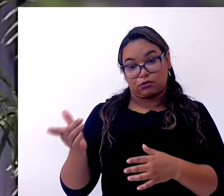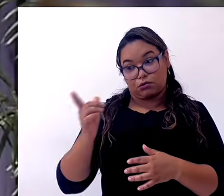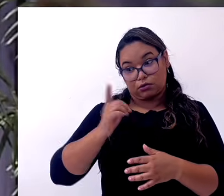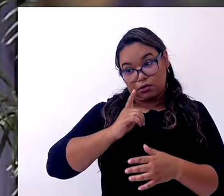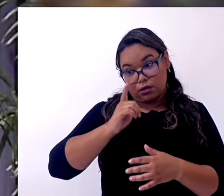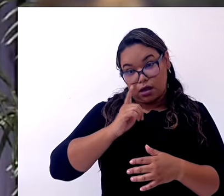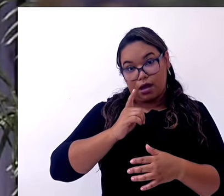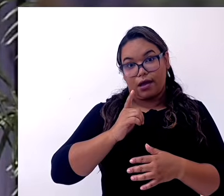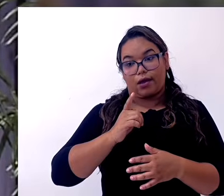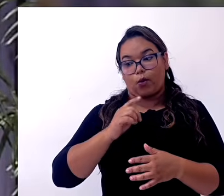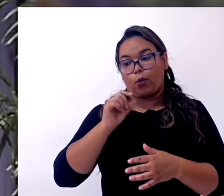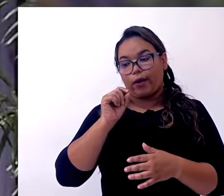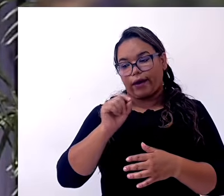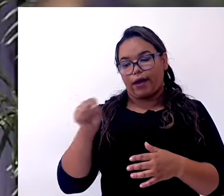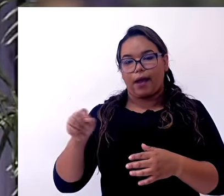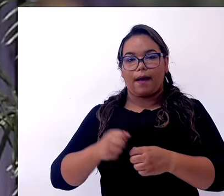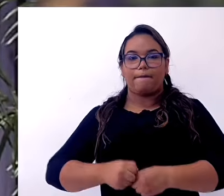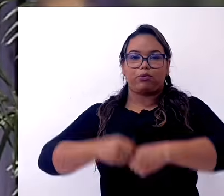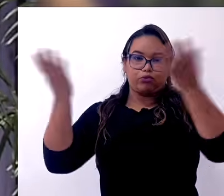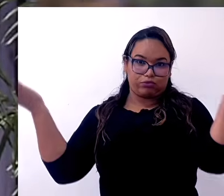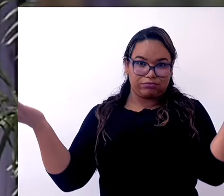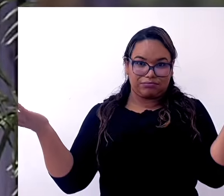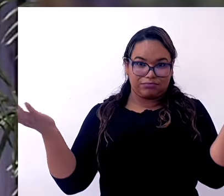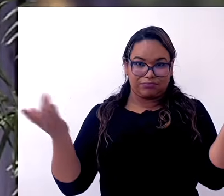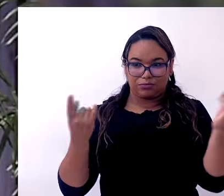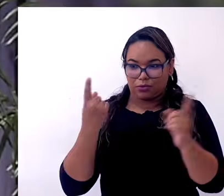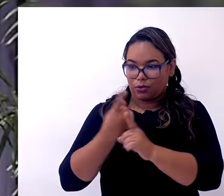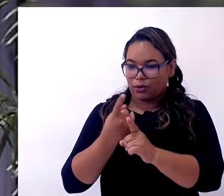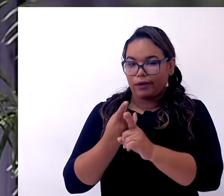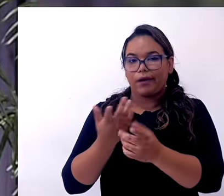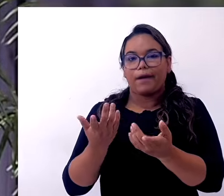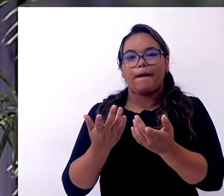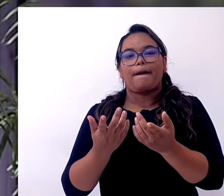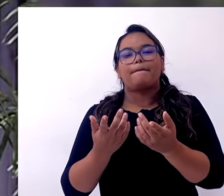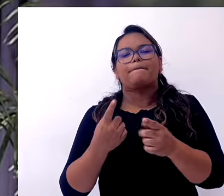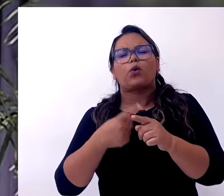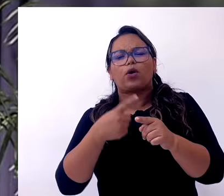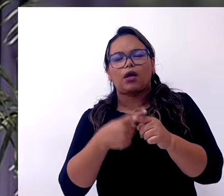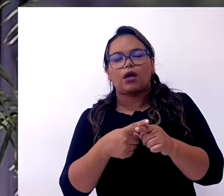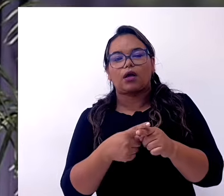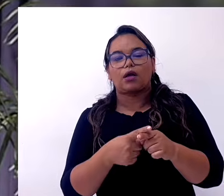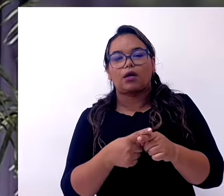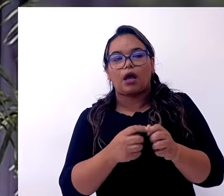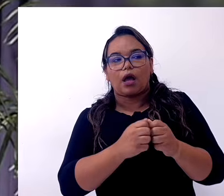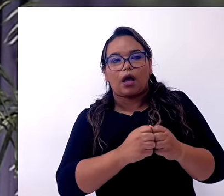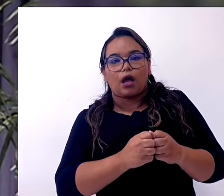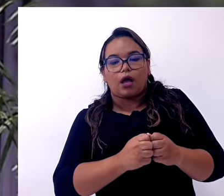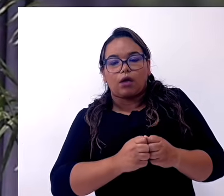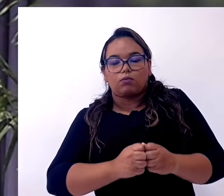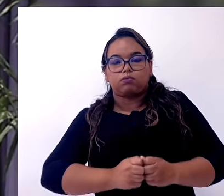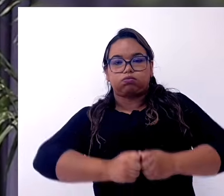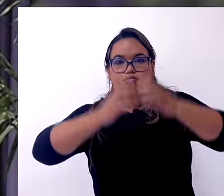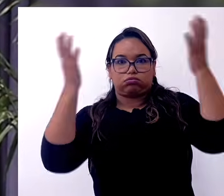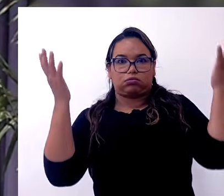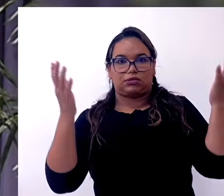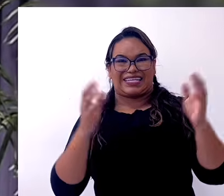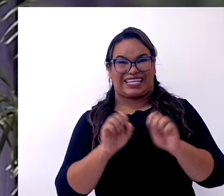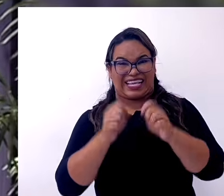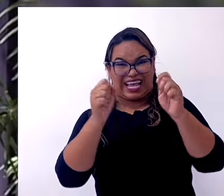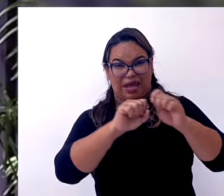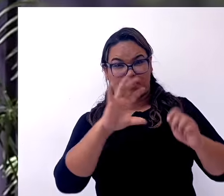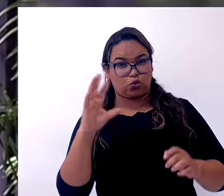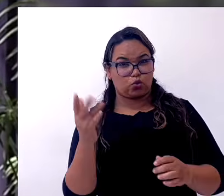fantásticas teorias de conspiração que tiram a culpa dos terroristas? Por quê? Porque muitas pessoas já não